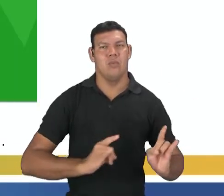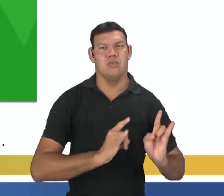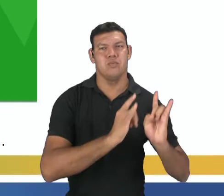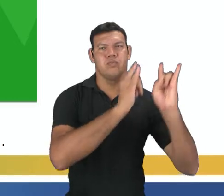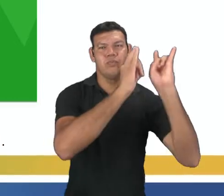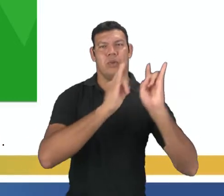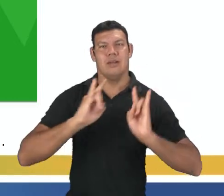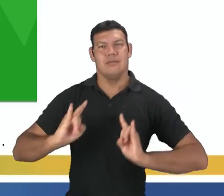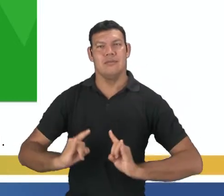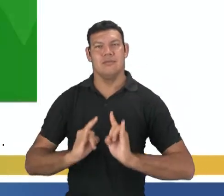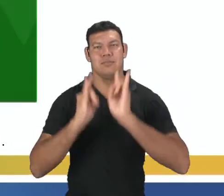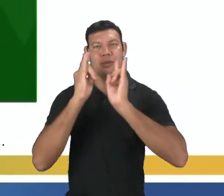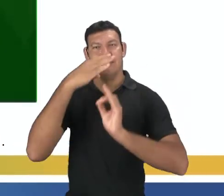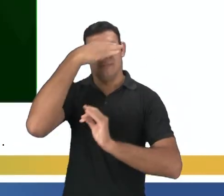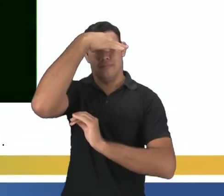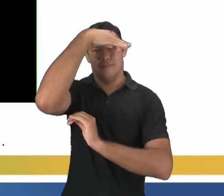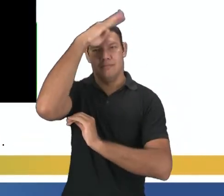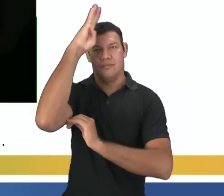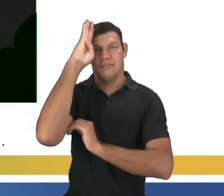Cinderela.